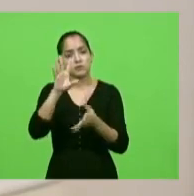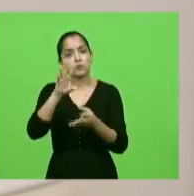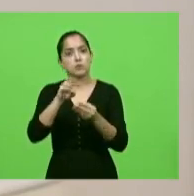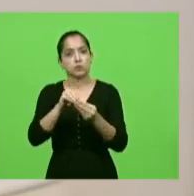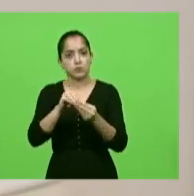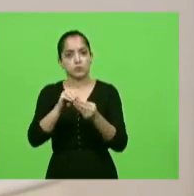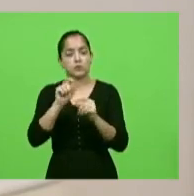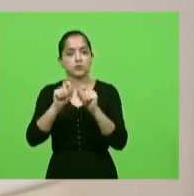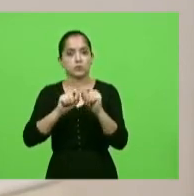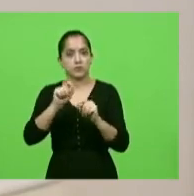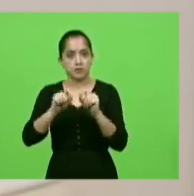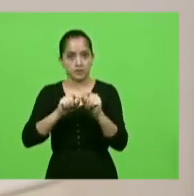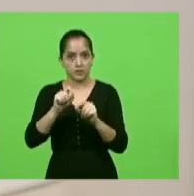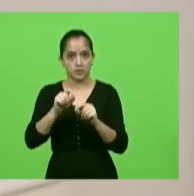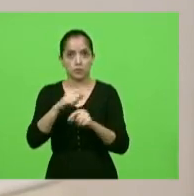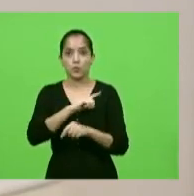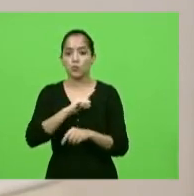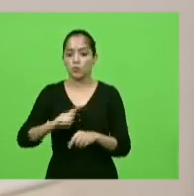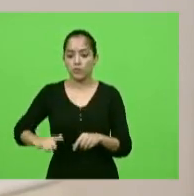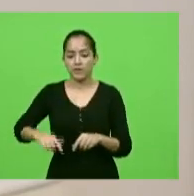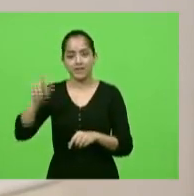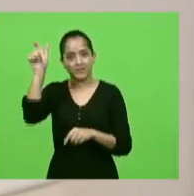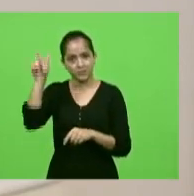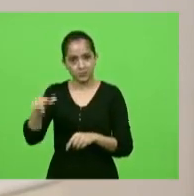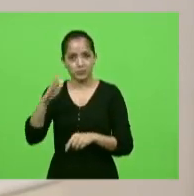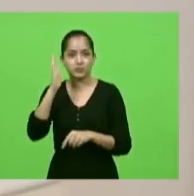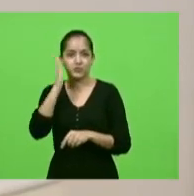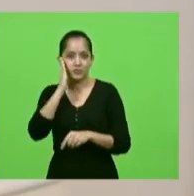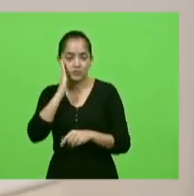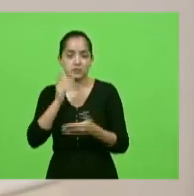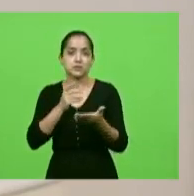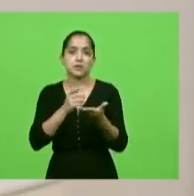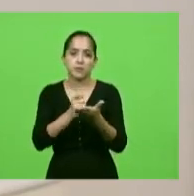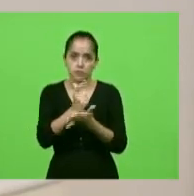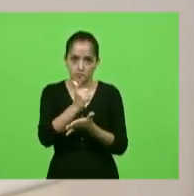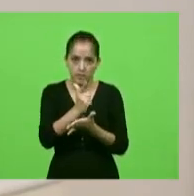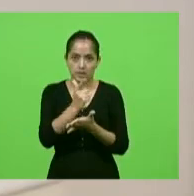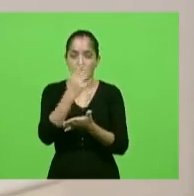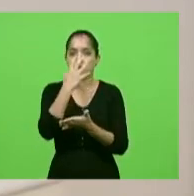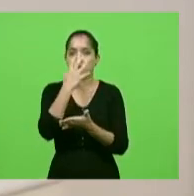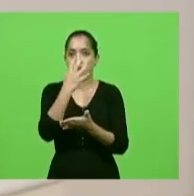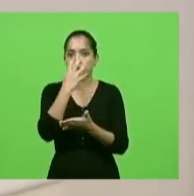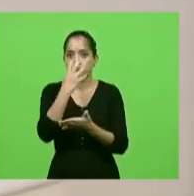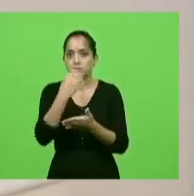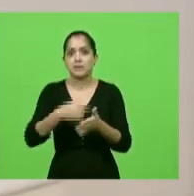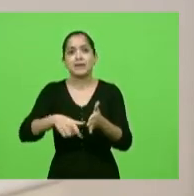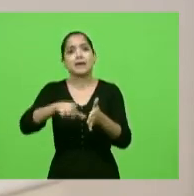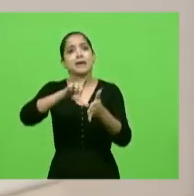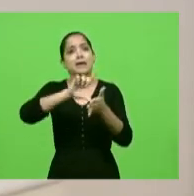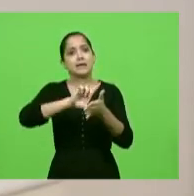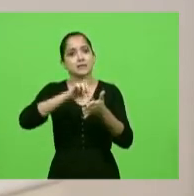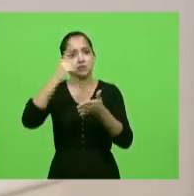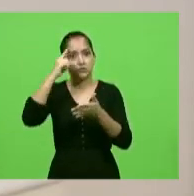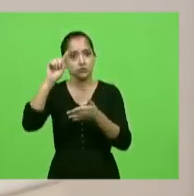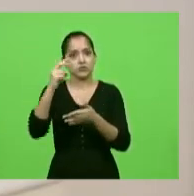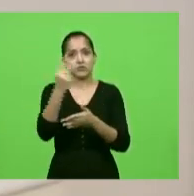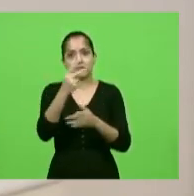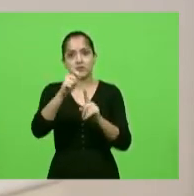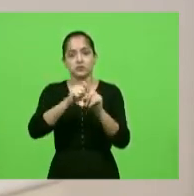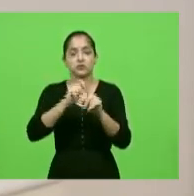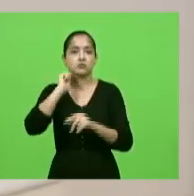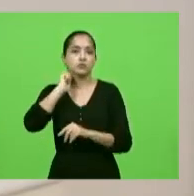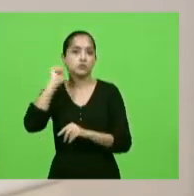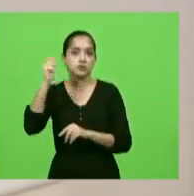aspas, o governador já sabia do pagamento antecipado para a compra dos respiradores muito antes do dia 22 de abril de